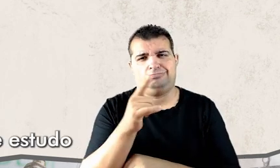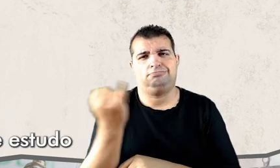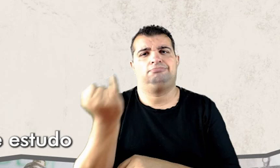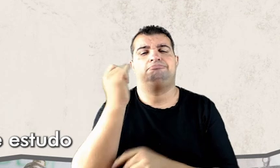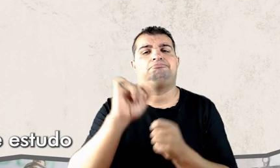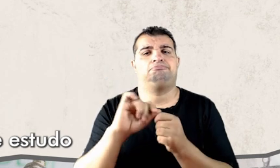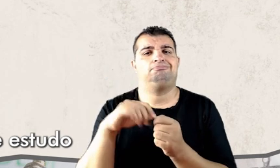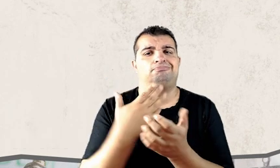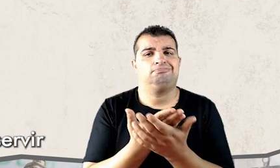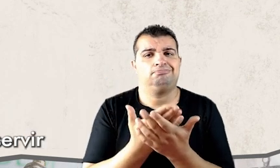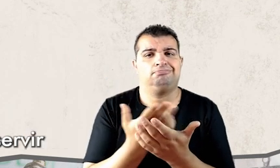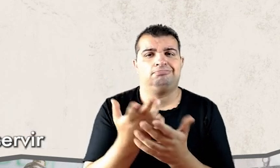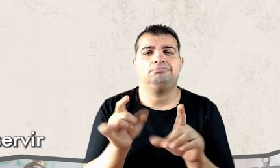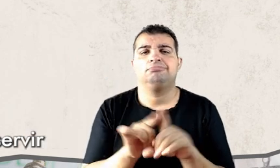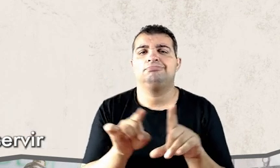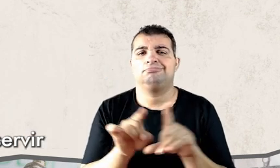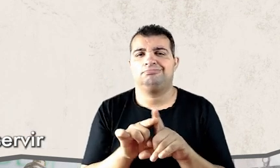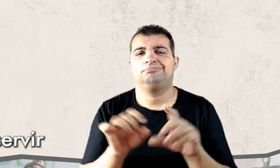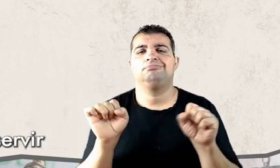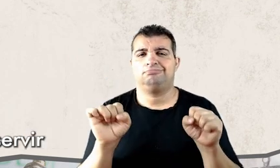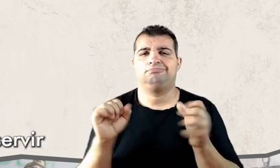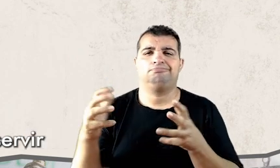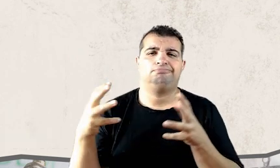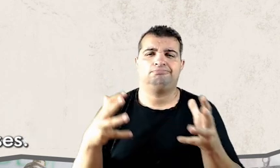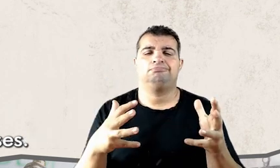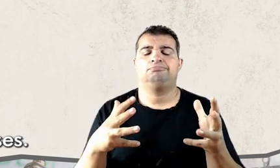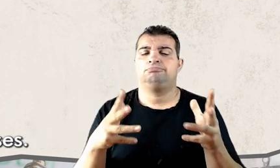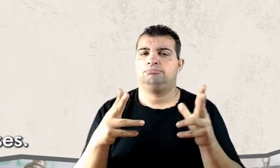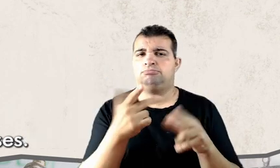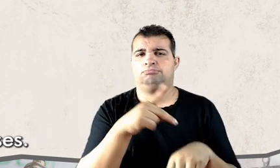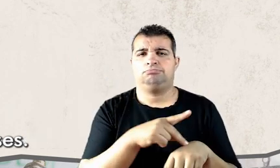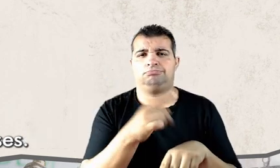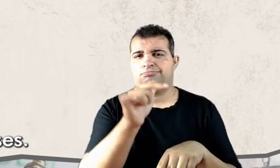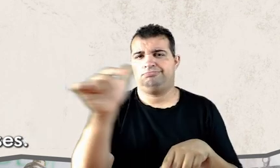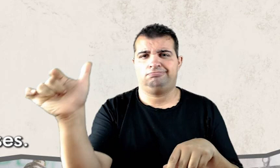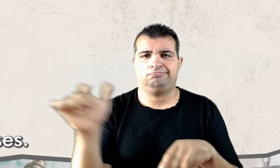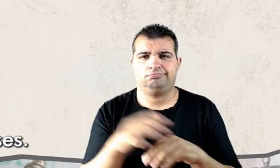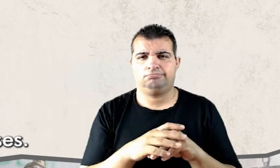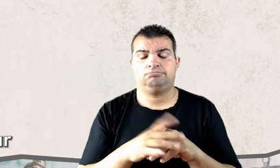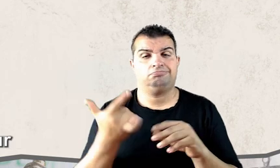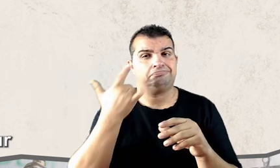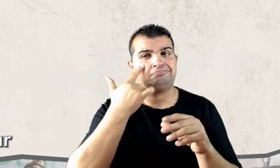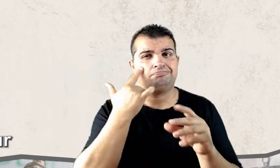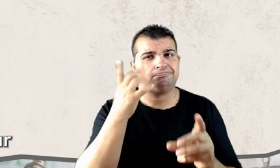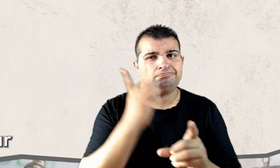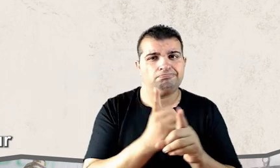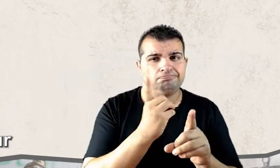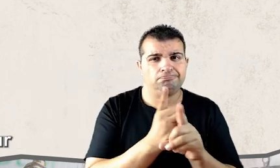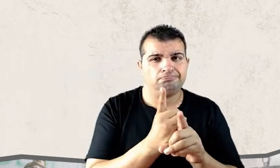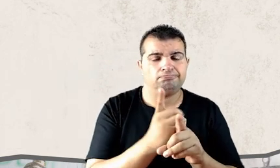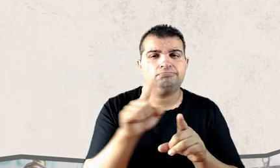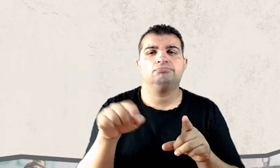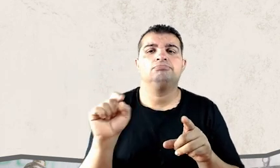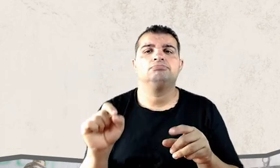importante fazer esse estudo para que ele também pudesse servir como modelo para outros países. E o que a gente vai